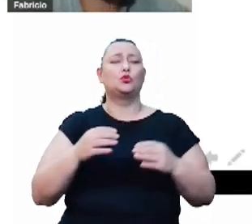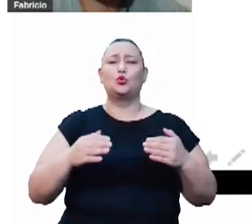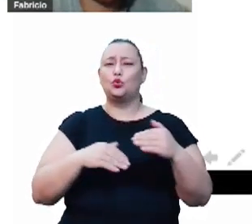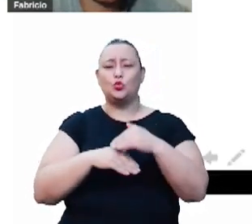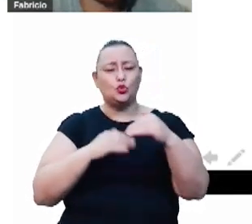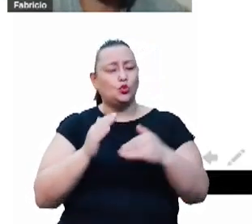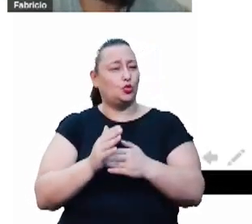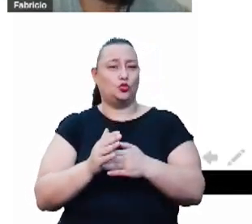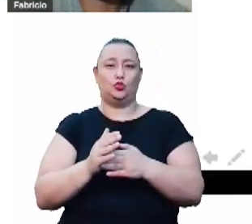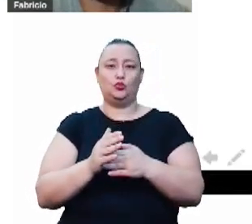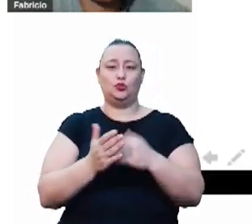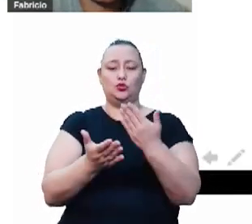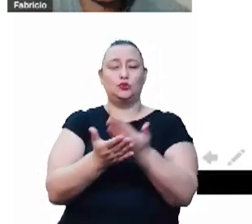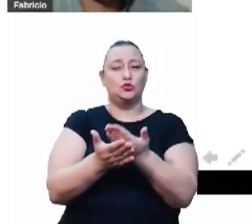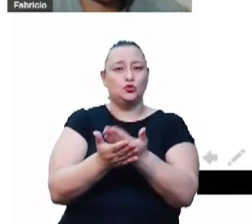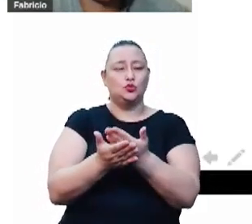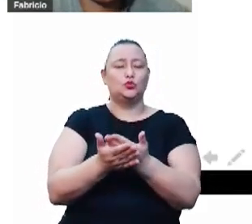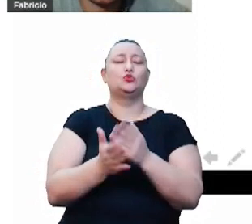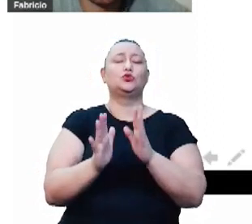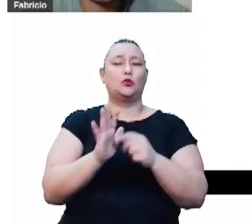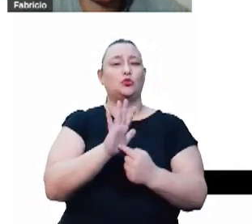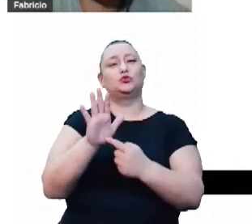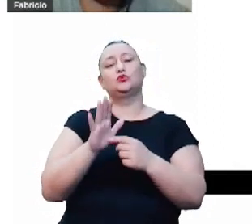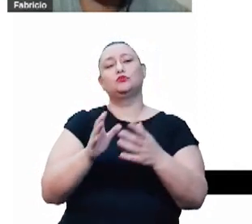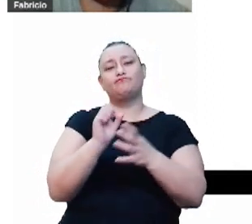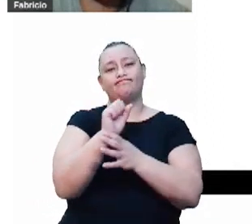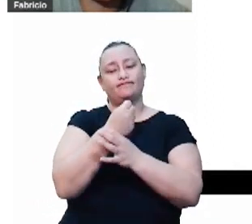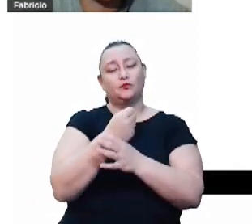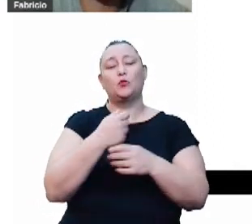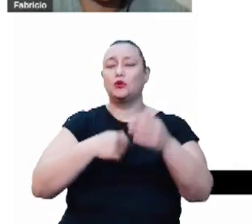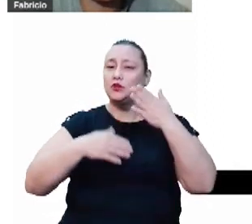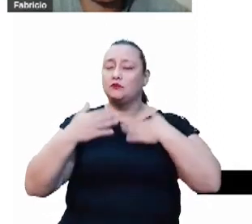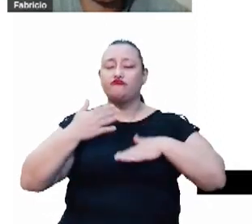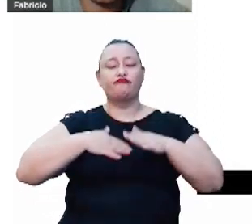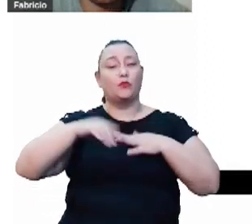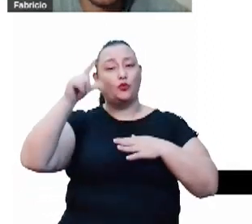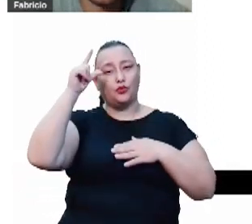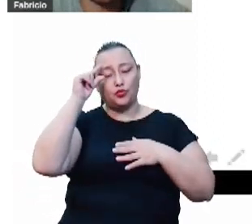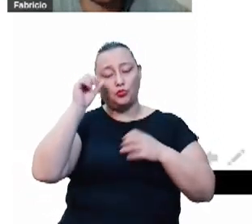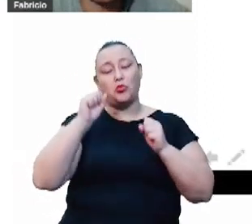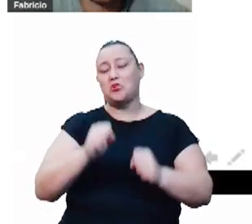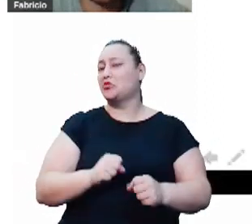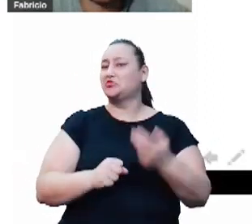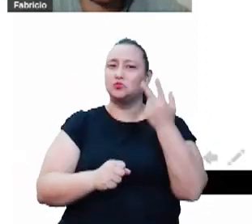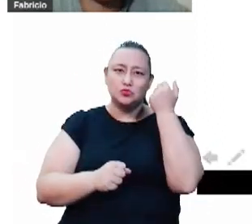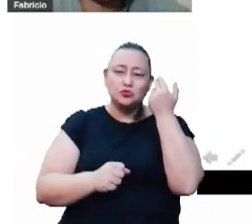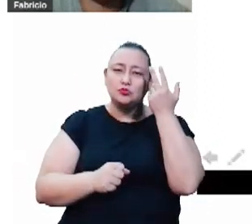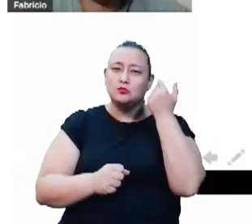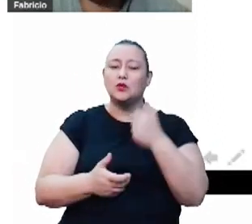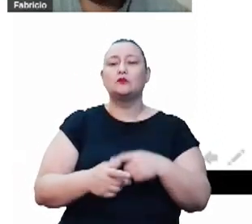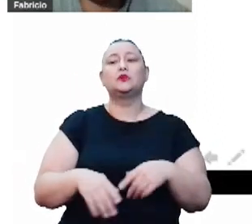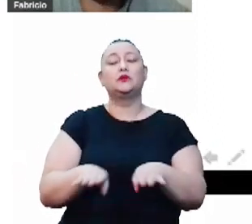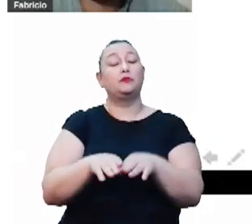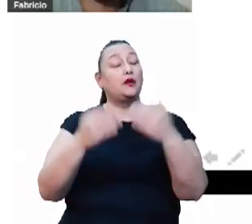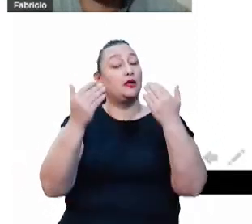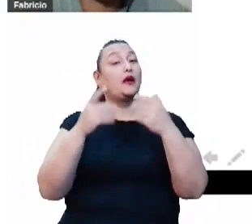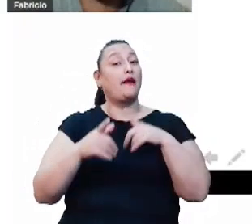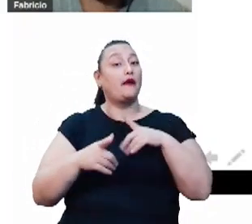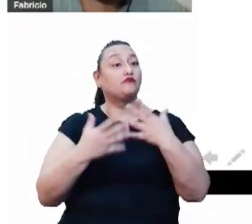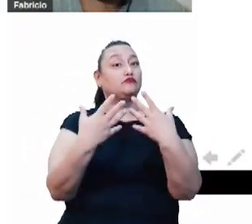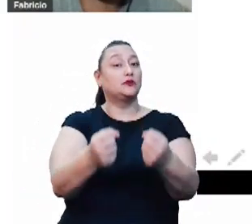momento mostraram que é seguro, então é um medicamento que a gente pode ter uma tranquilidade, o paciente também, e ele é aprovado para